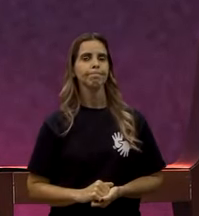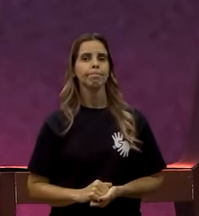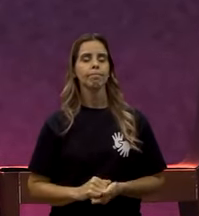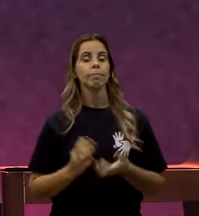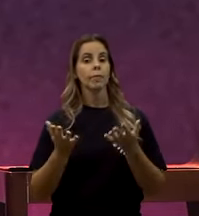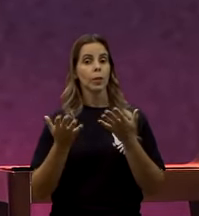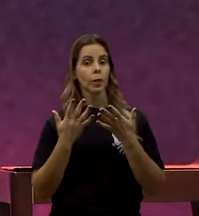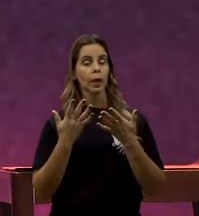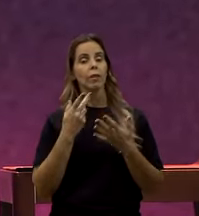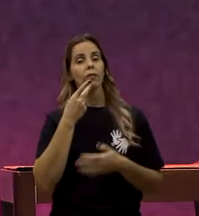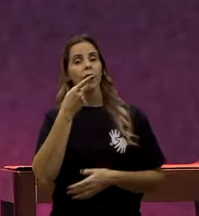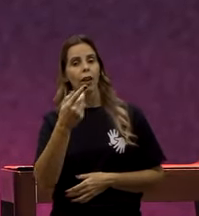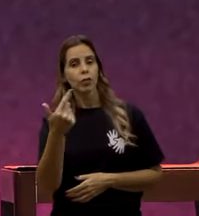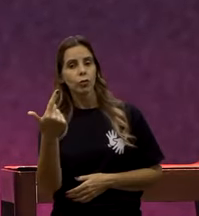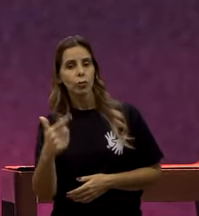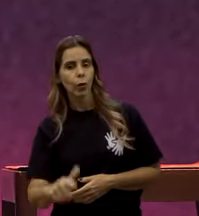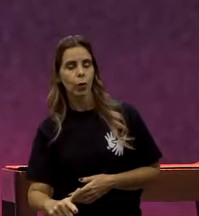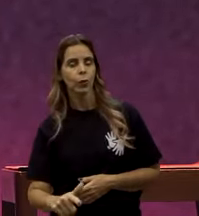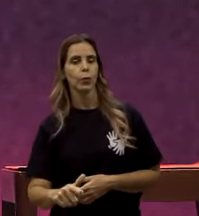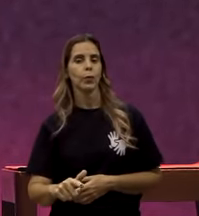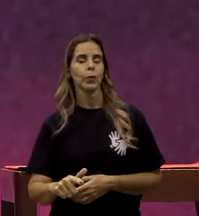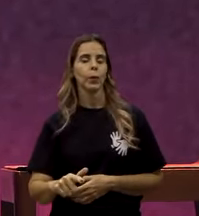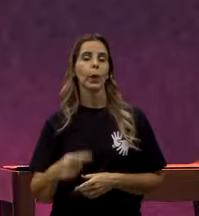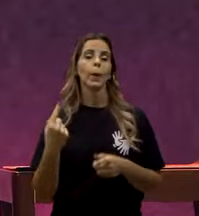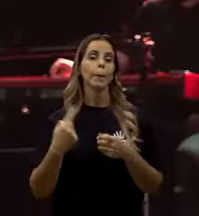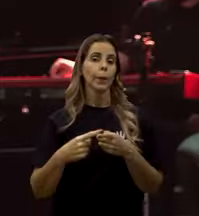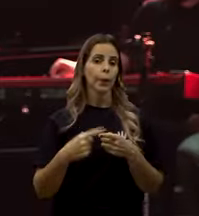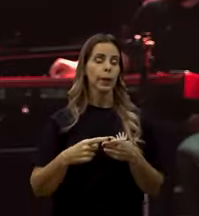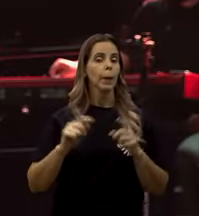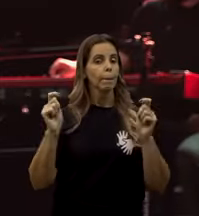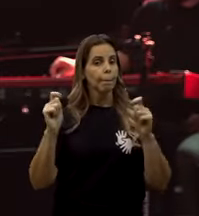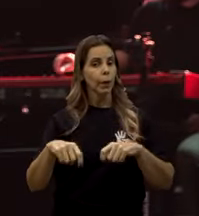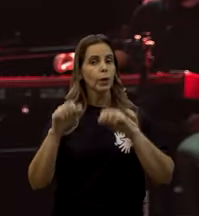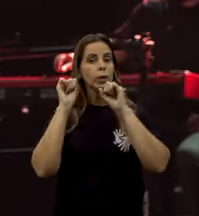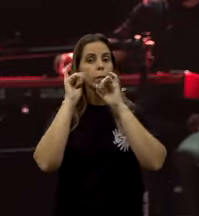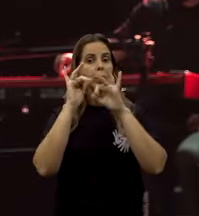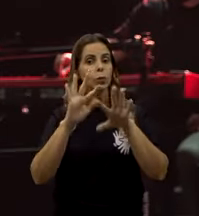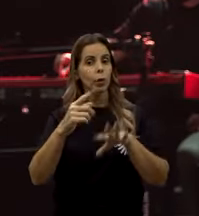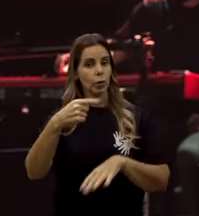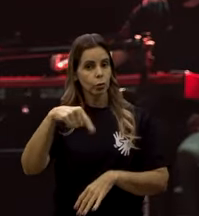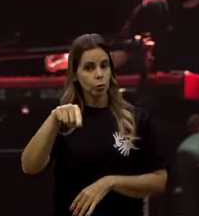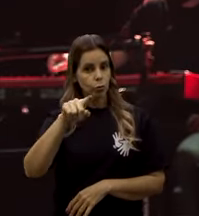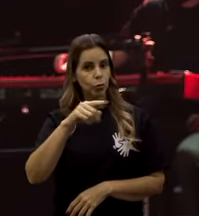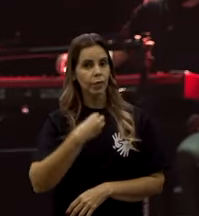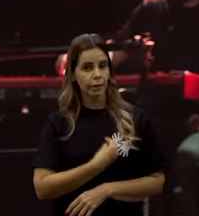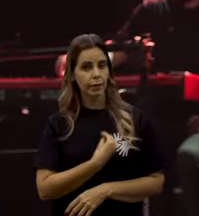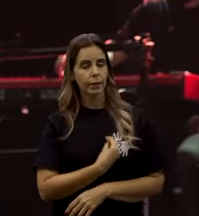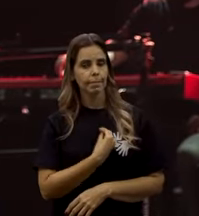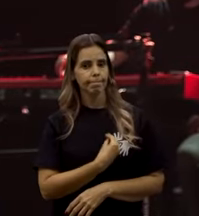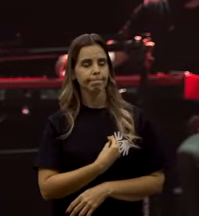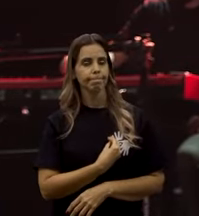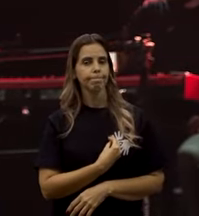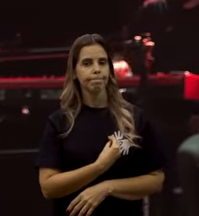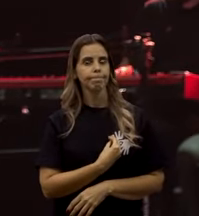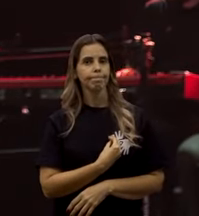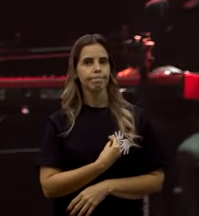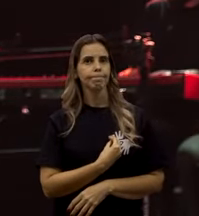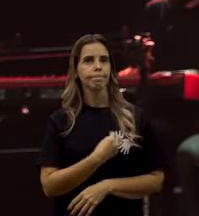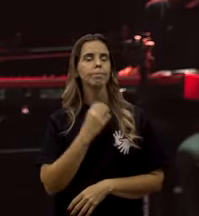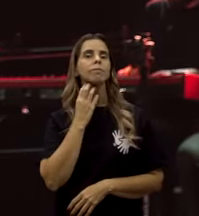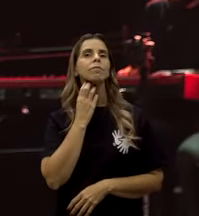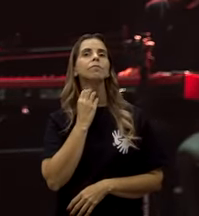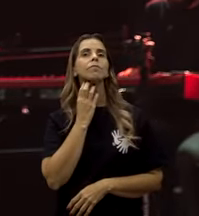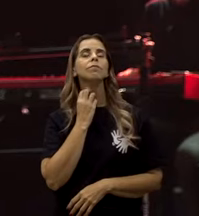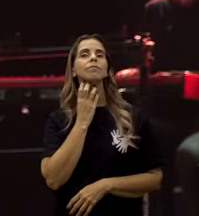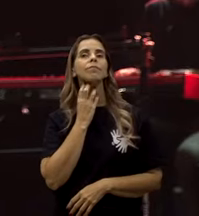quero trazer ela de novo aqui para você pode servir para alguma coisa uma vez eu li uma frase e aquilo Infelizmente ficou muitos anos longe de mim mas agora eu peguei de